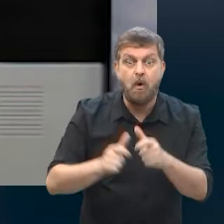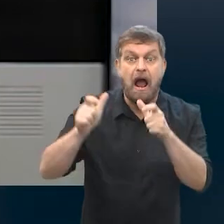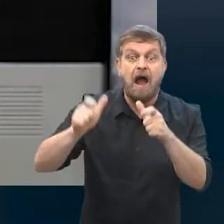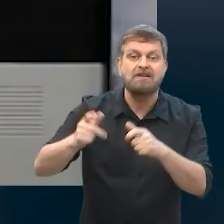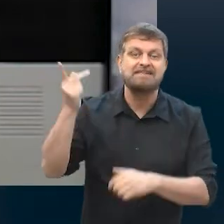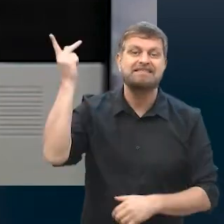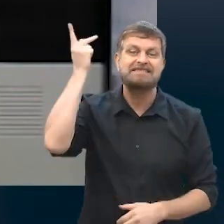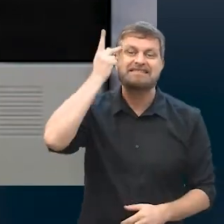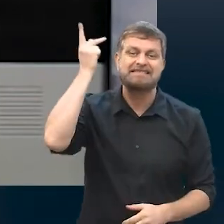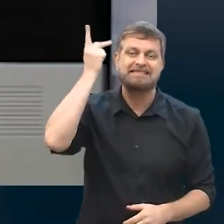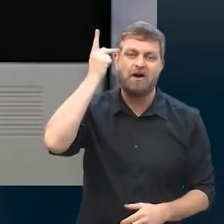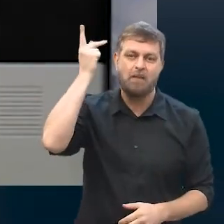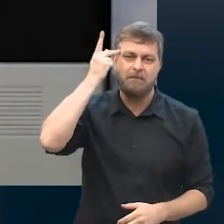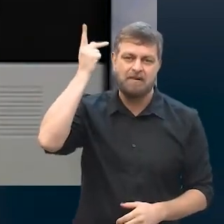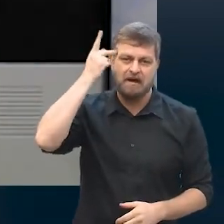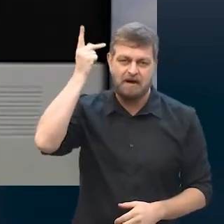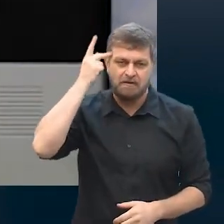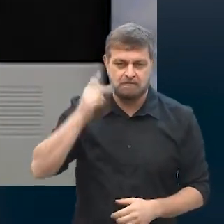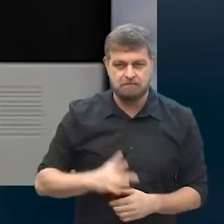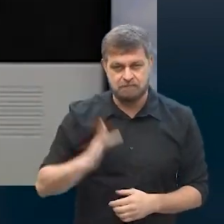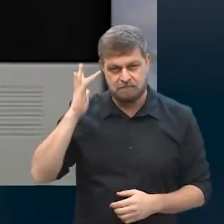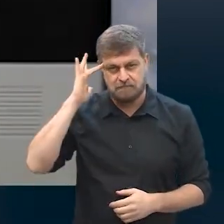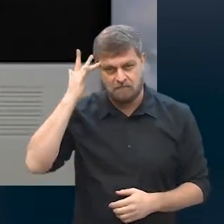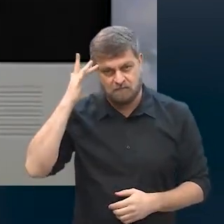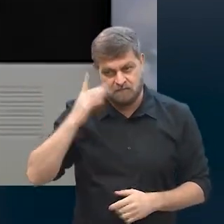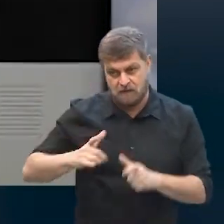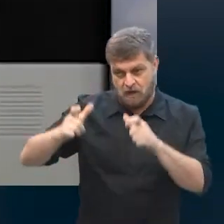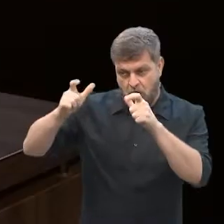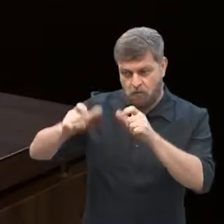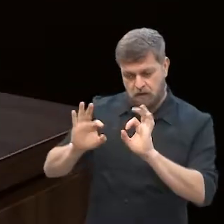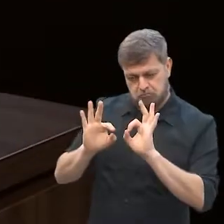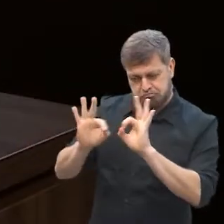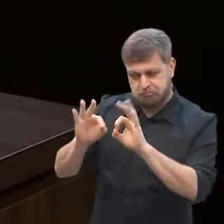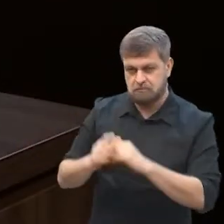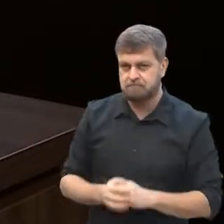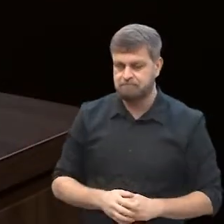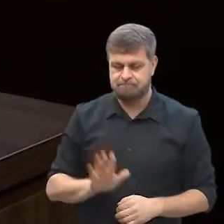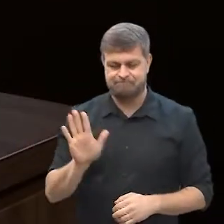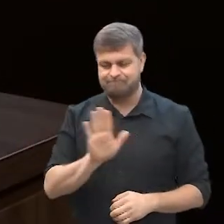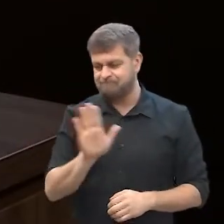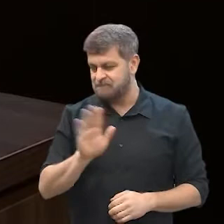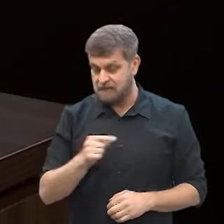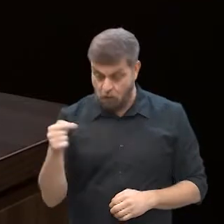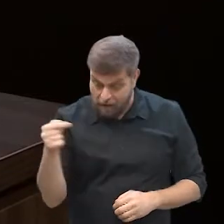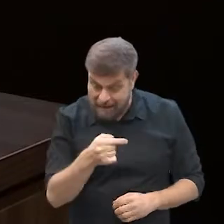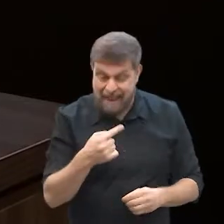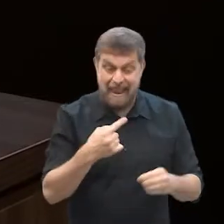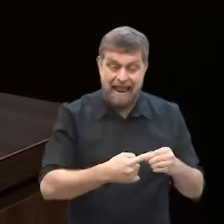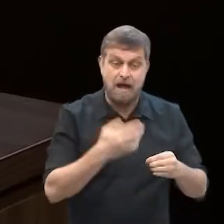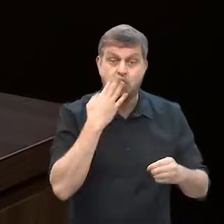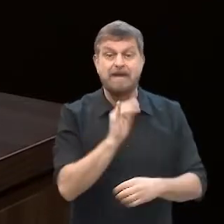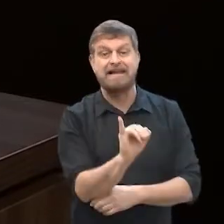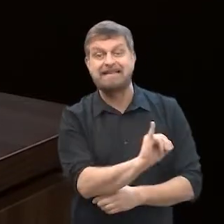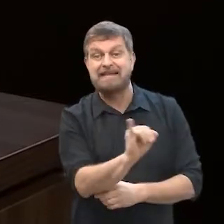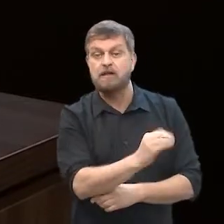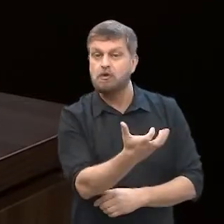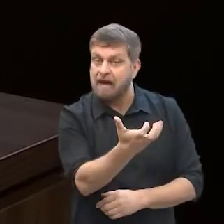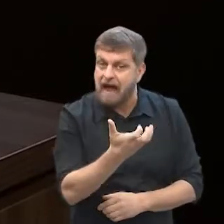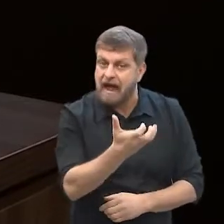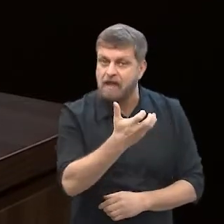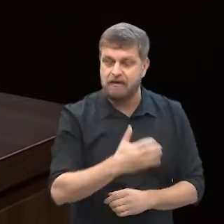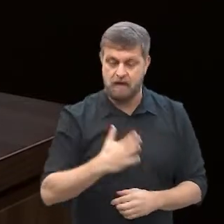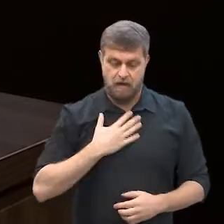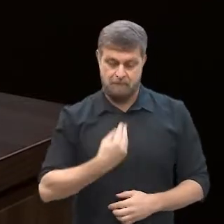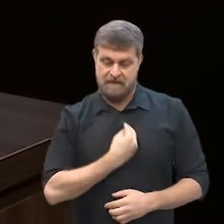São Paulo, acho que tem até um ponto interessante, mas eu falei: não, eu quero morar em Indaiatuba, eu quero morar no interior, eu quero mudar